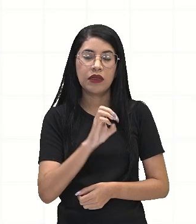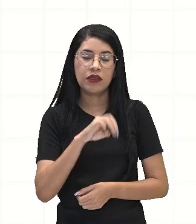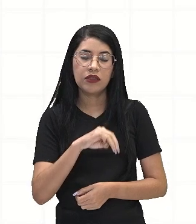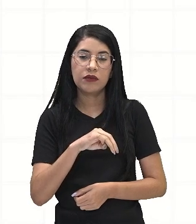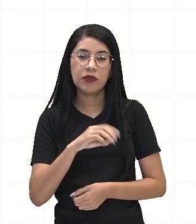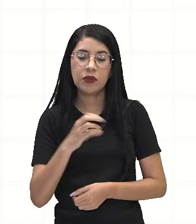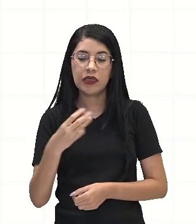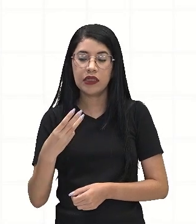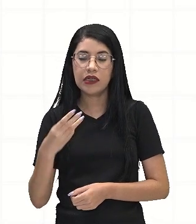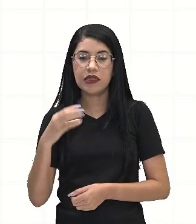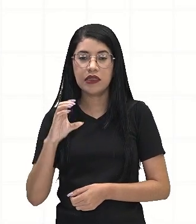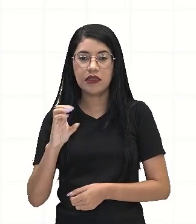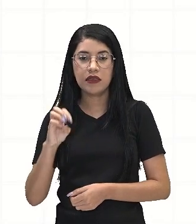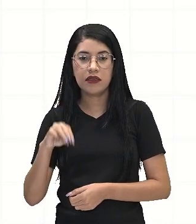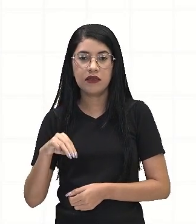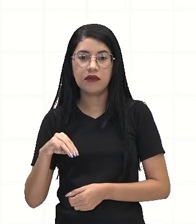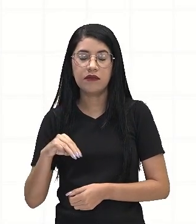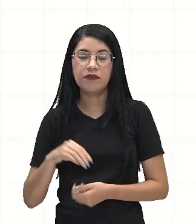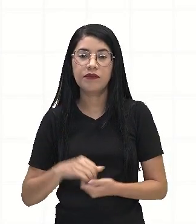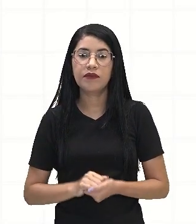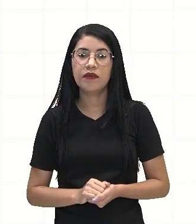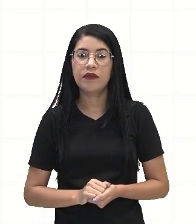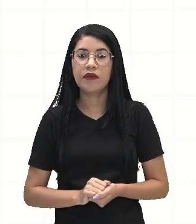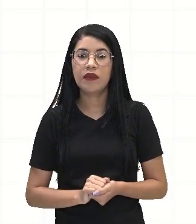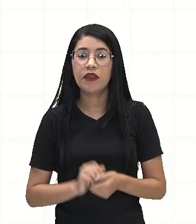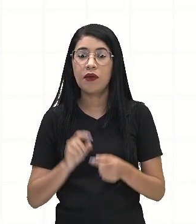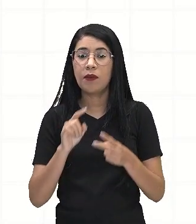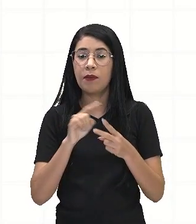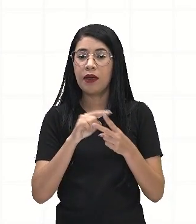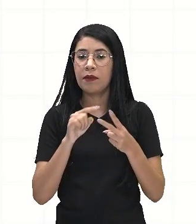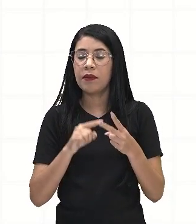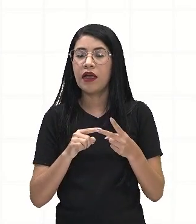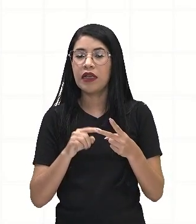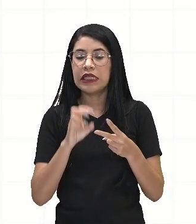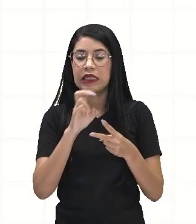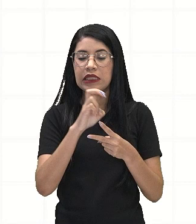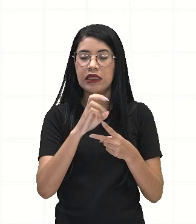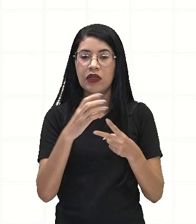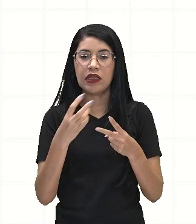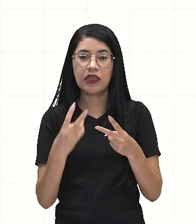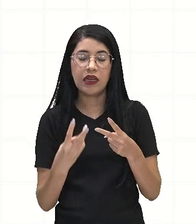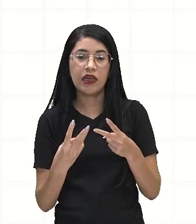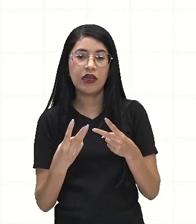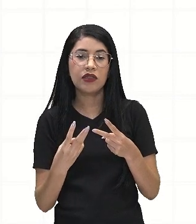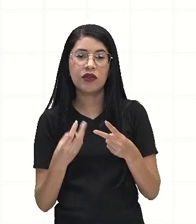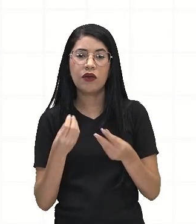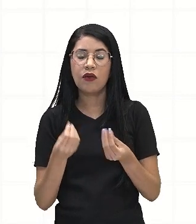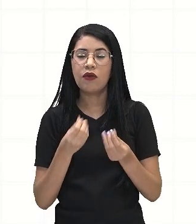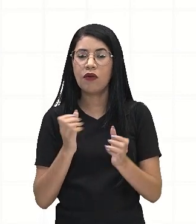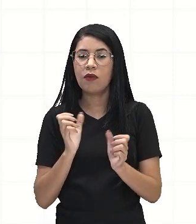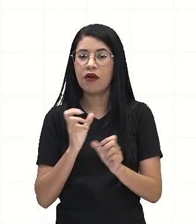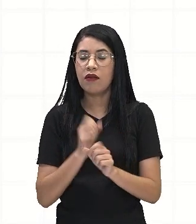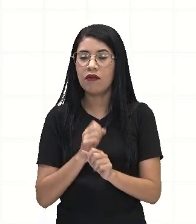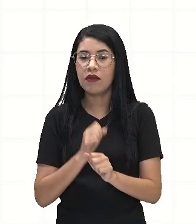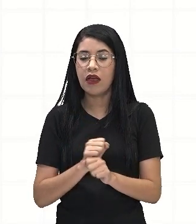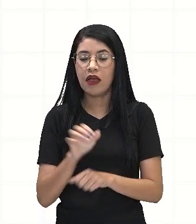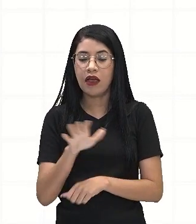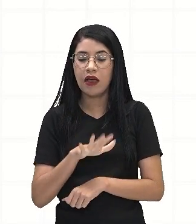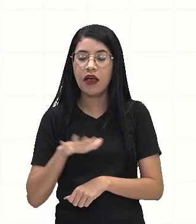essa outra medida aqui de 3 centímetros. Com essas 2 medidas, né, eu só conseguiria calcular a área,